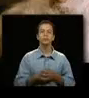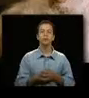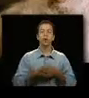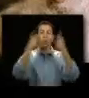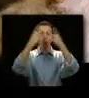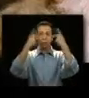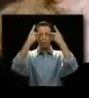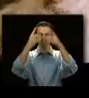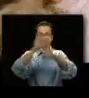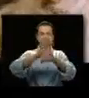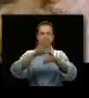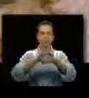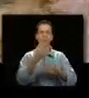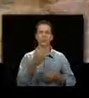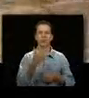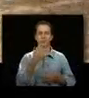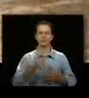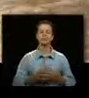dos olhos: castanho.